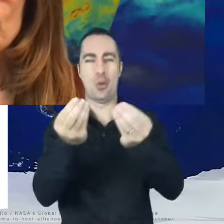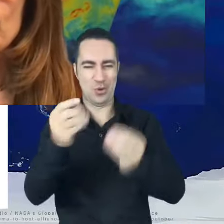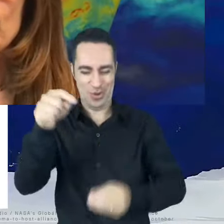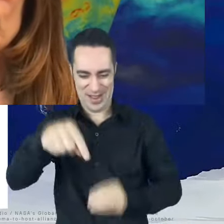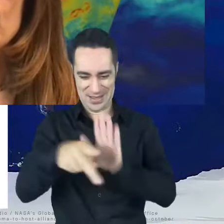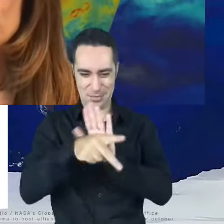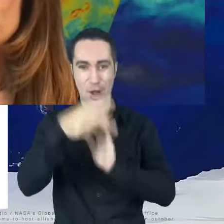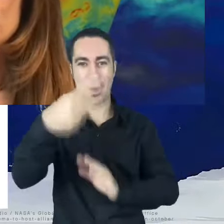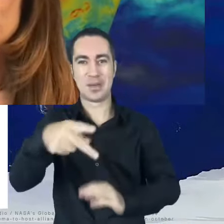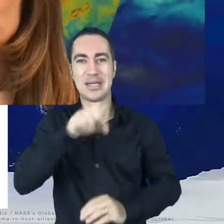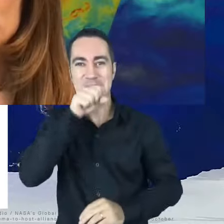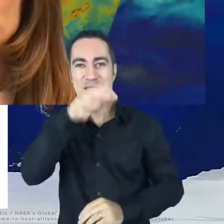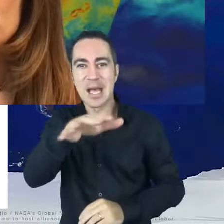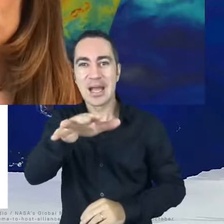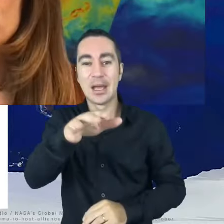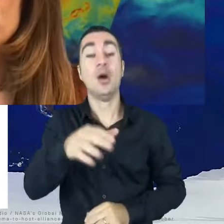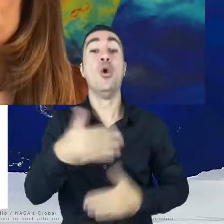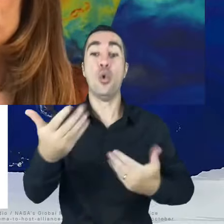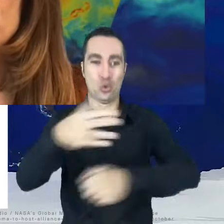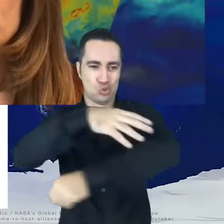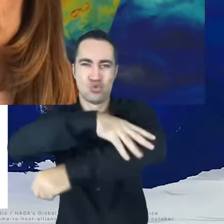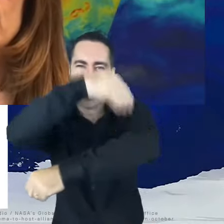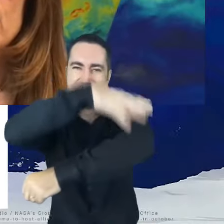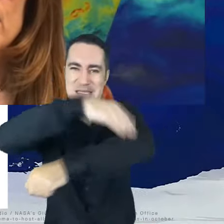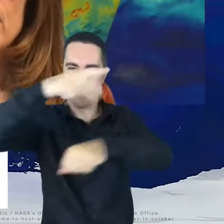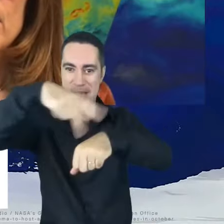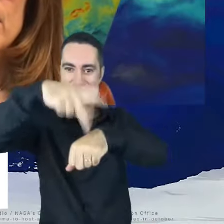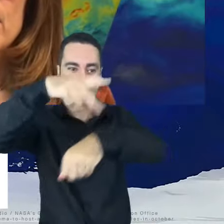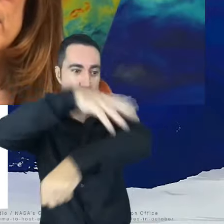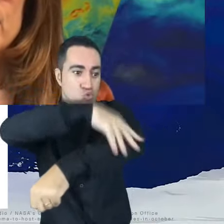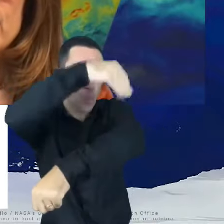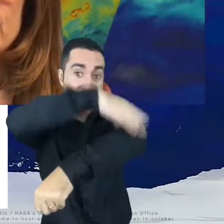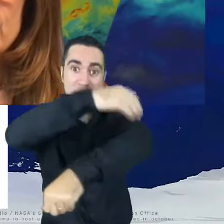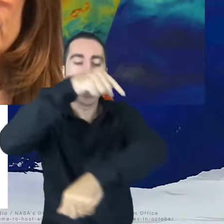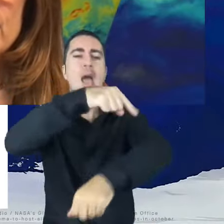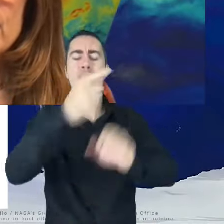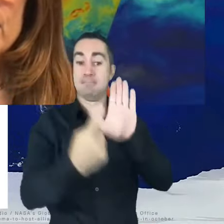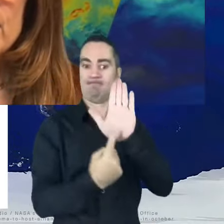como a Suécia se tornou protagonista